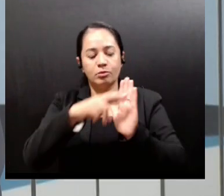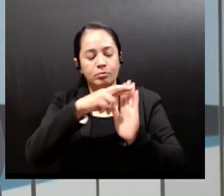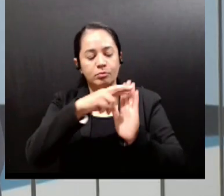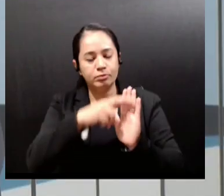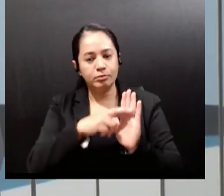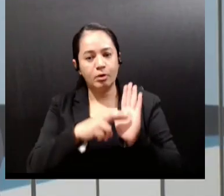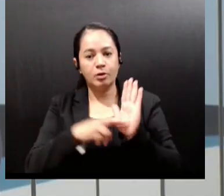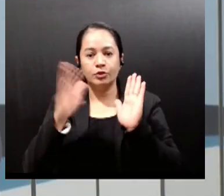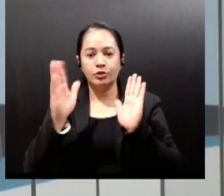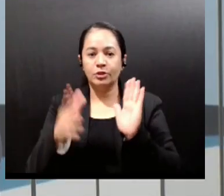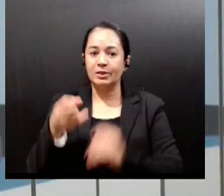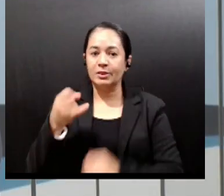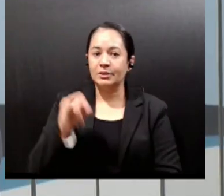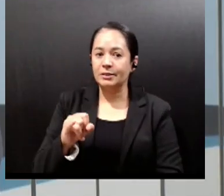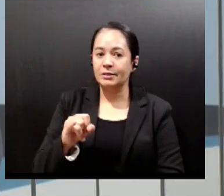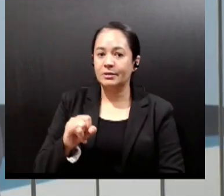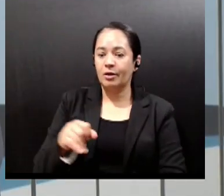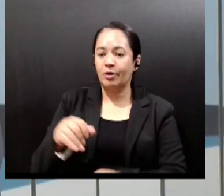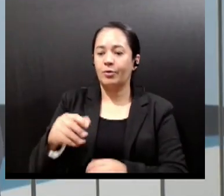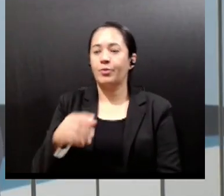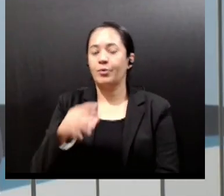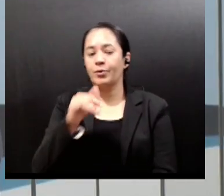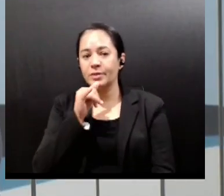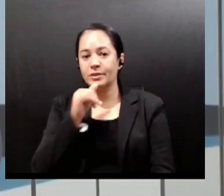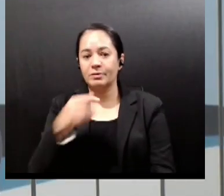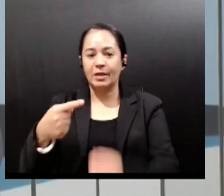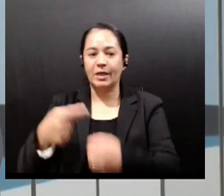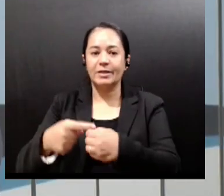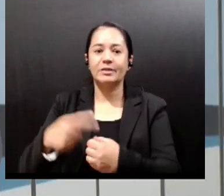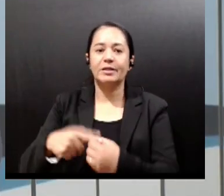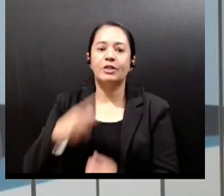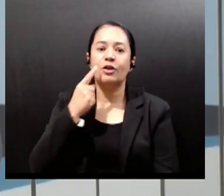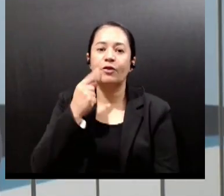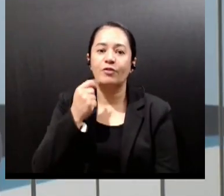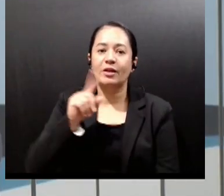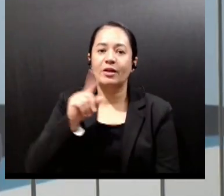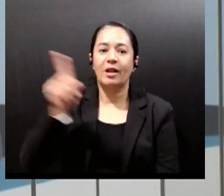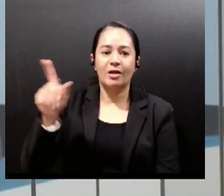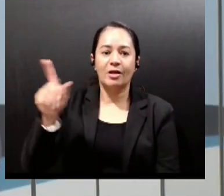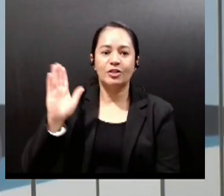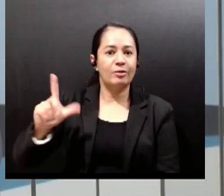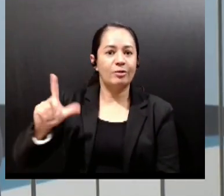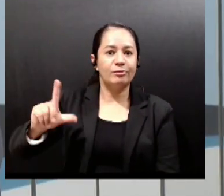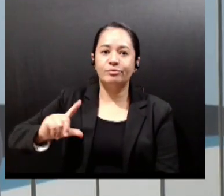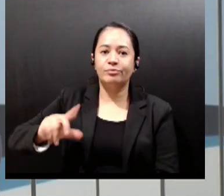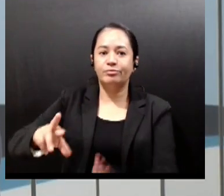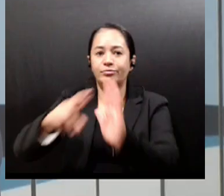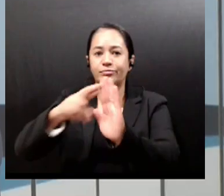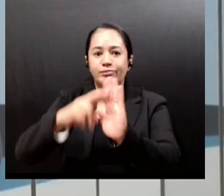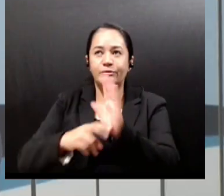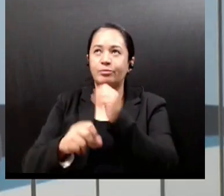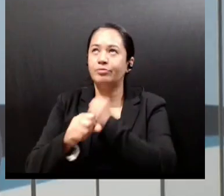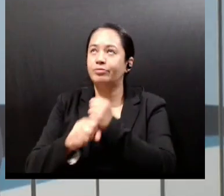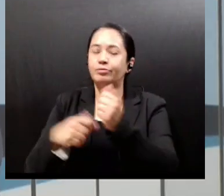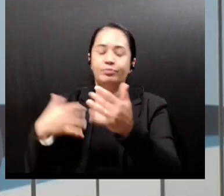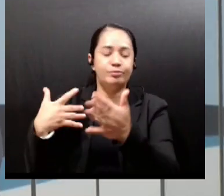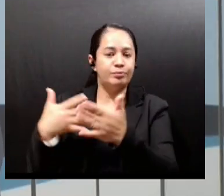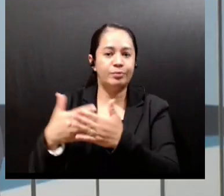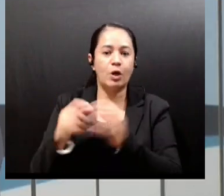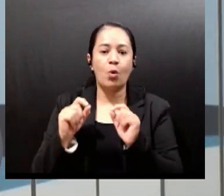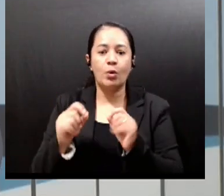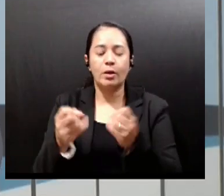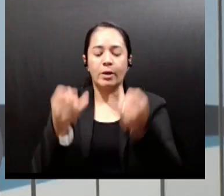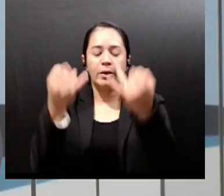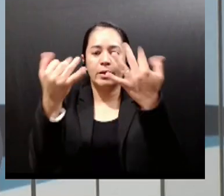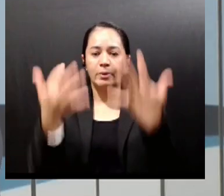de Fortaleza, no Ceará, ela já tem há muitos anos essa regulamentação. E o que ela fala? Ela fala